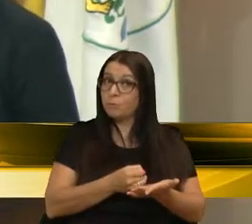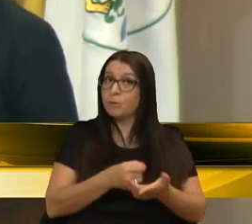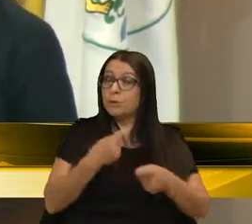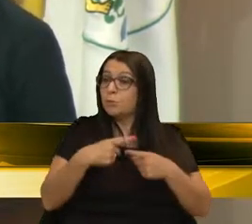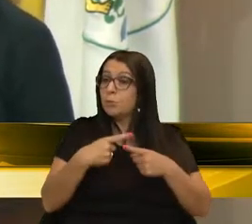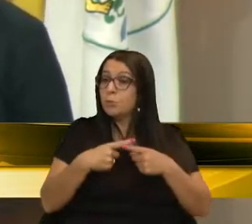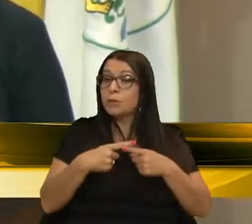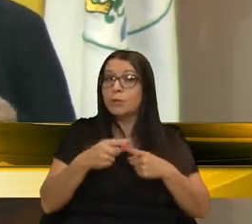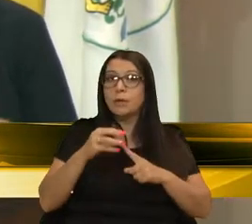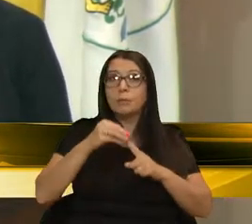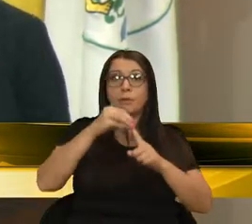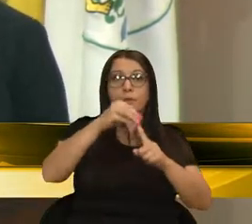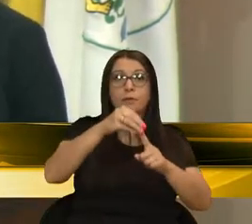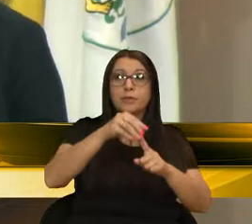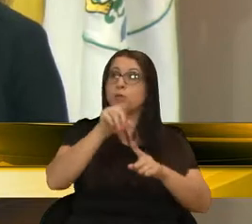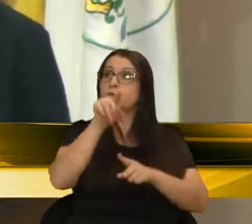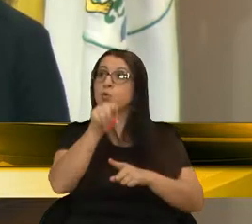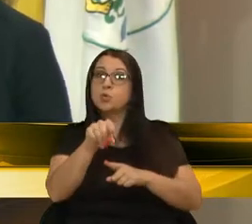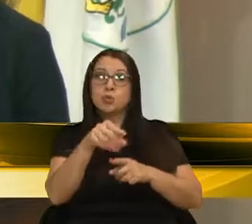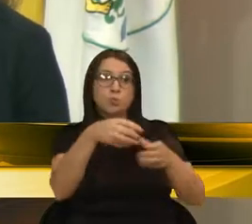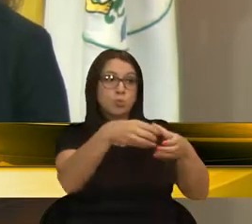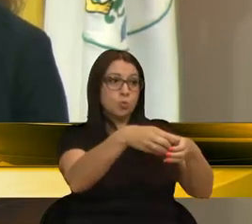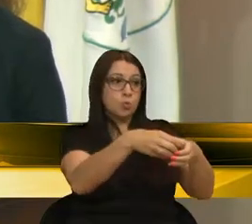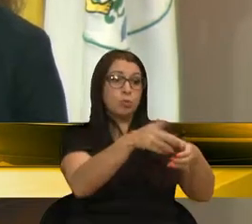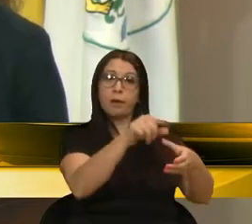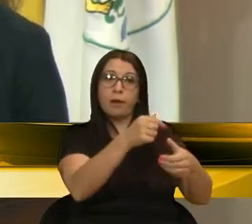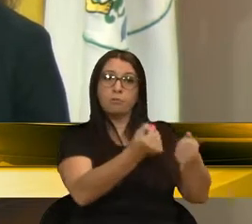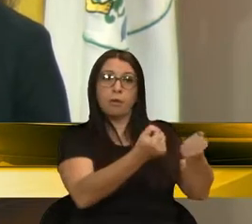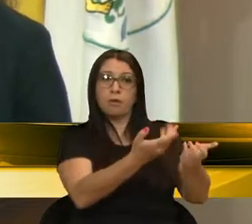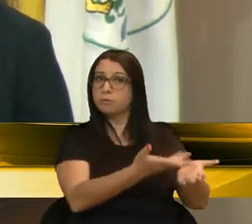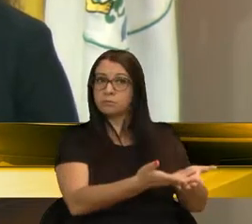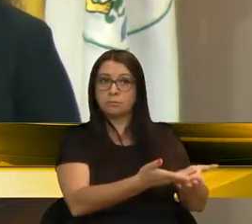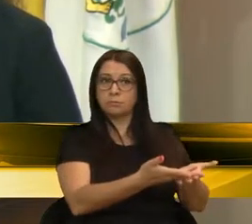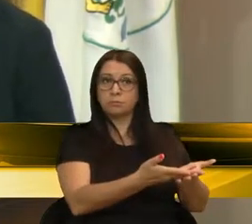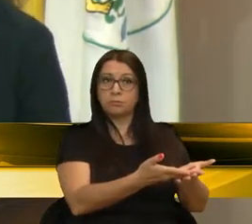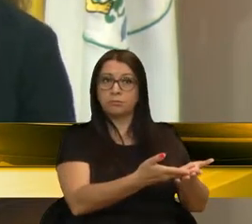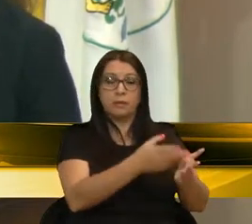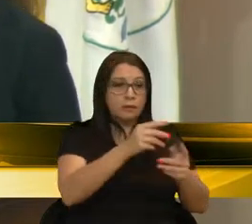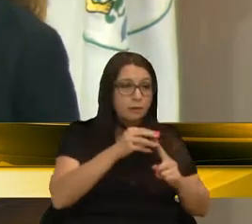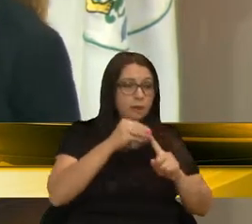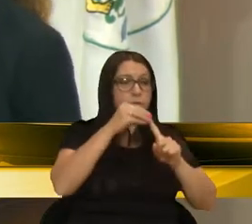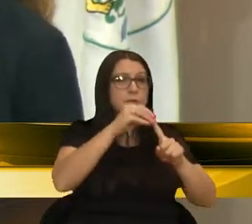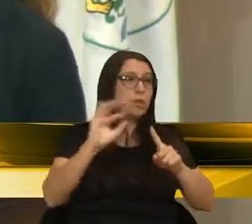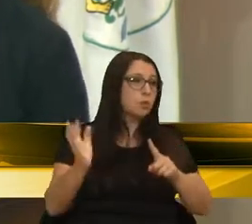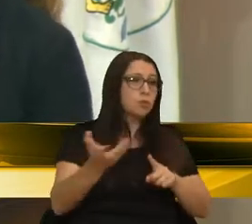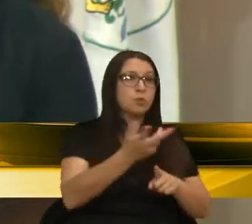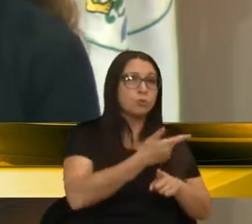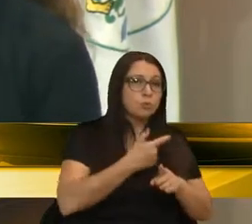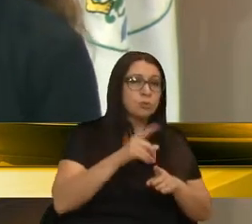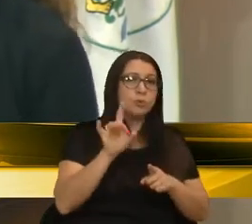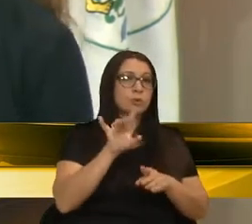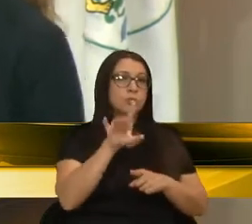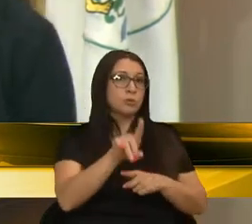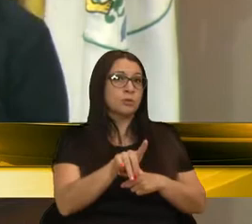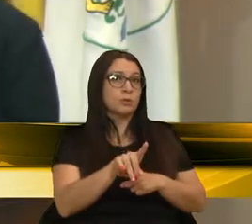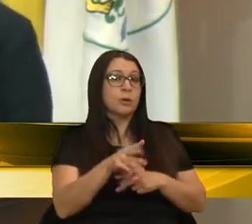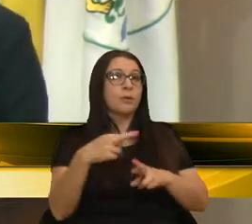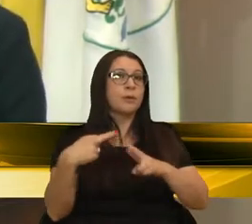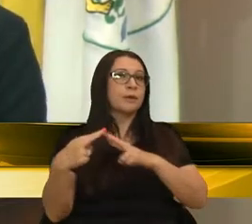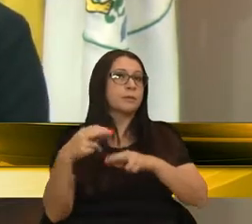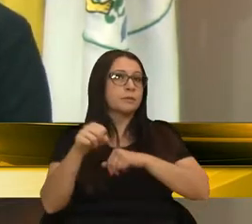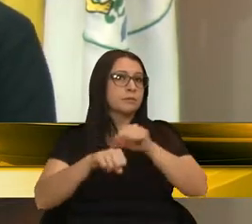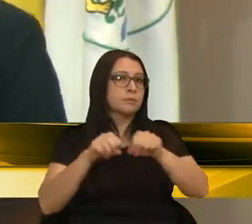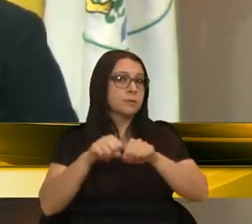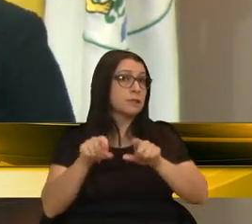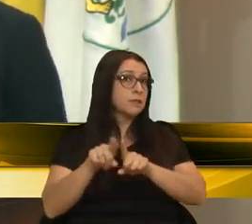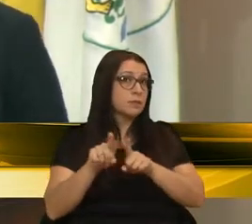a preferência é apenas de um modal de veículo. Nós temos que priorizar todos, e eu falo isso não apenas com relação à